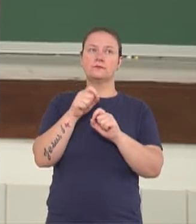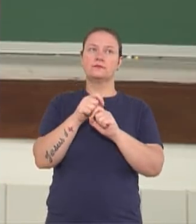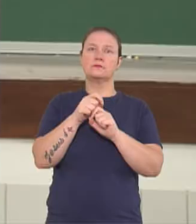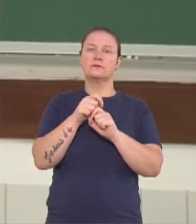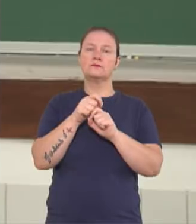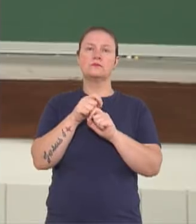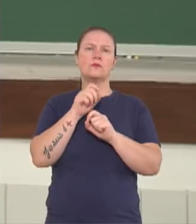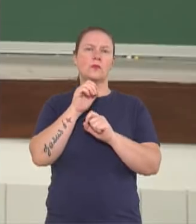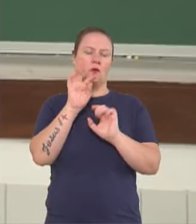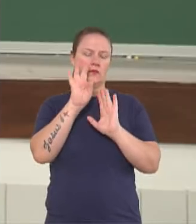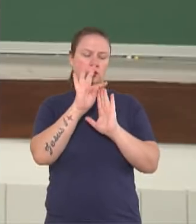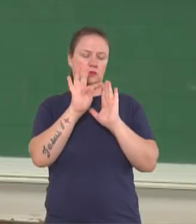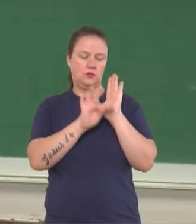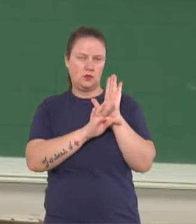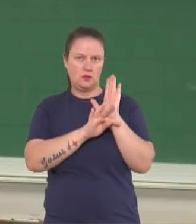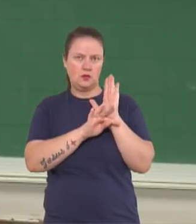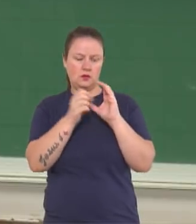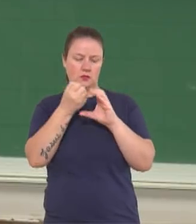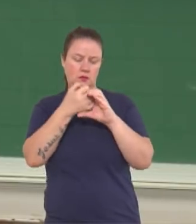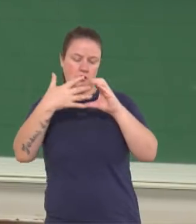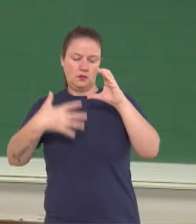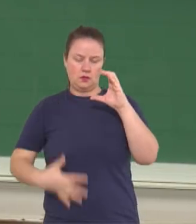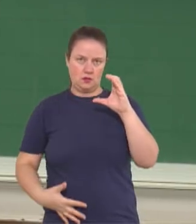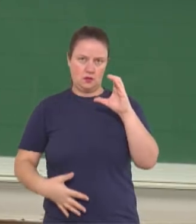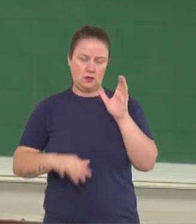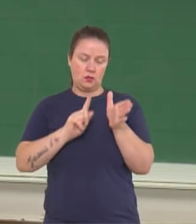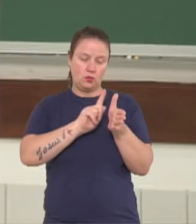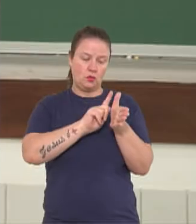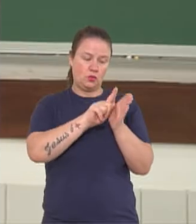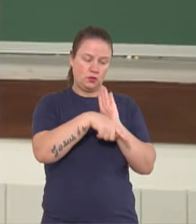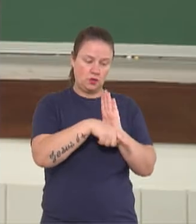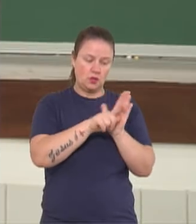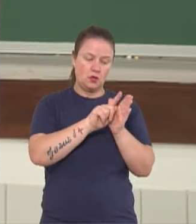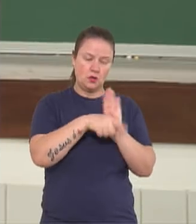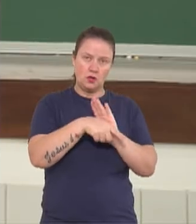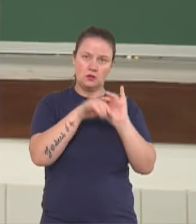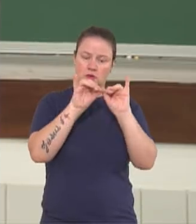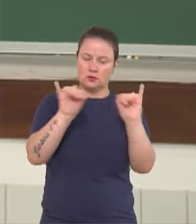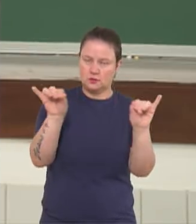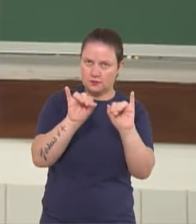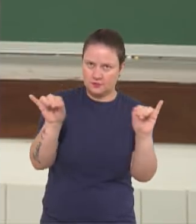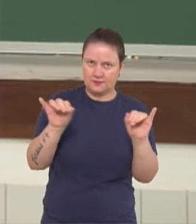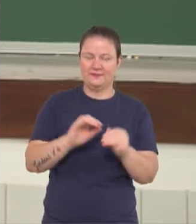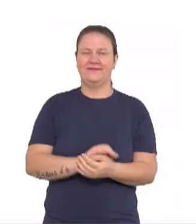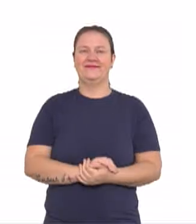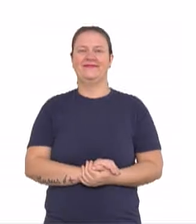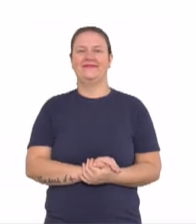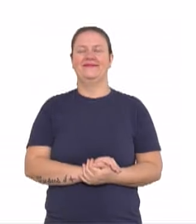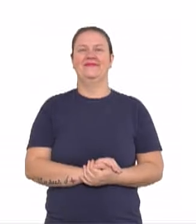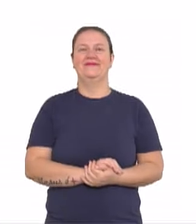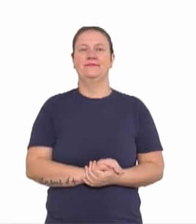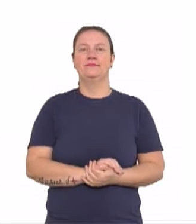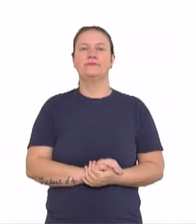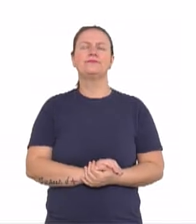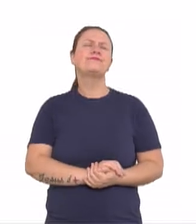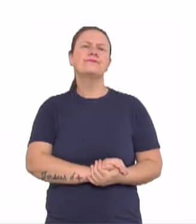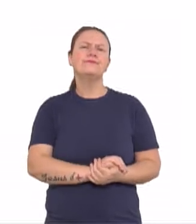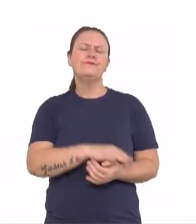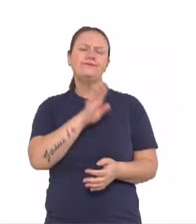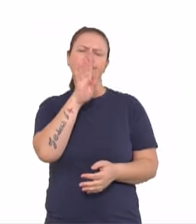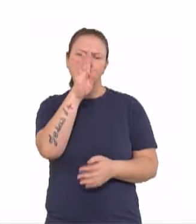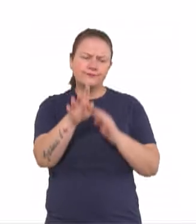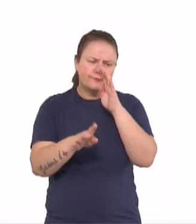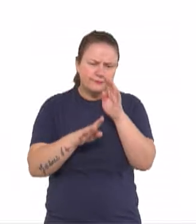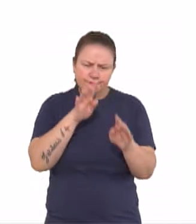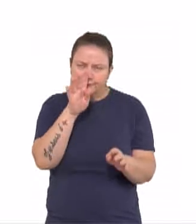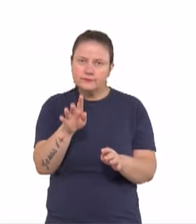um texto que contém as características do texto informativo, do gênero textual informativo. Apesar das críticas,